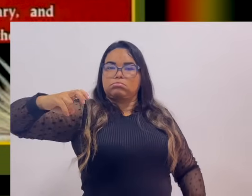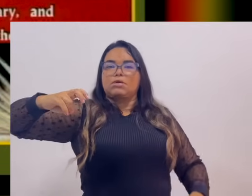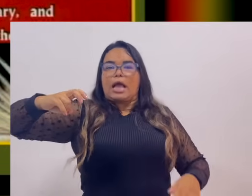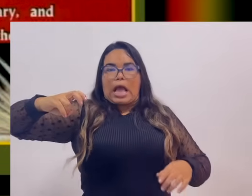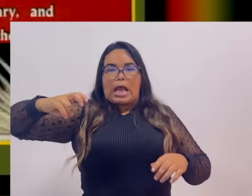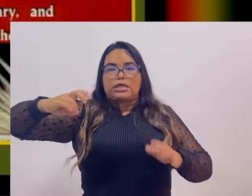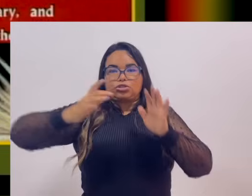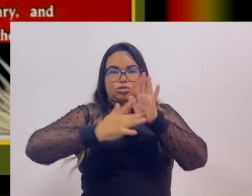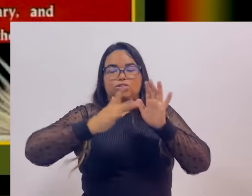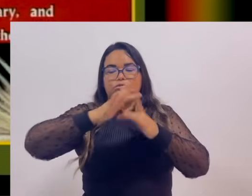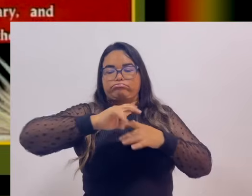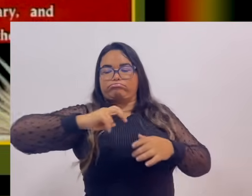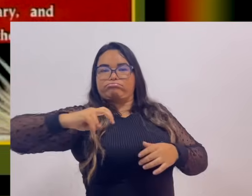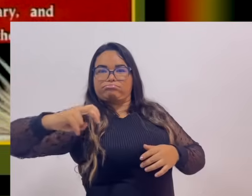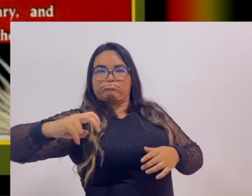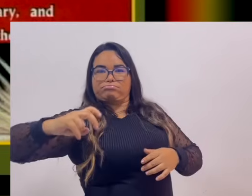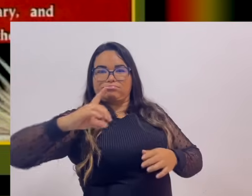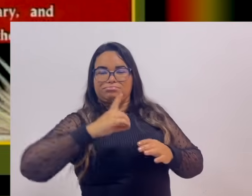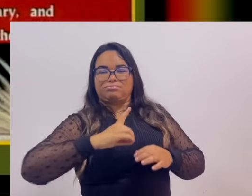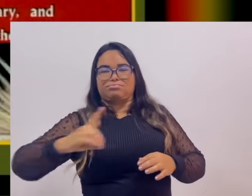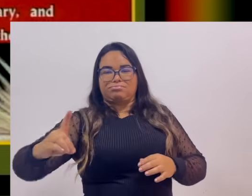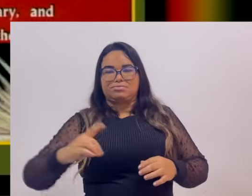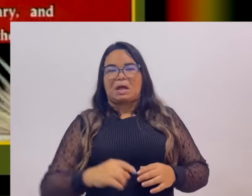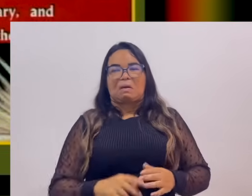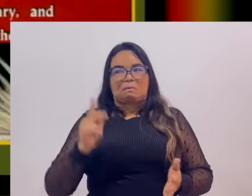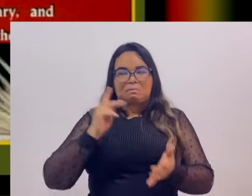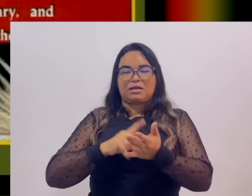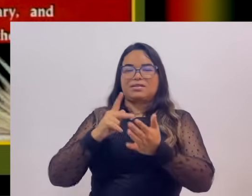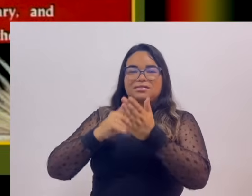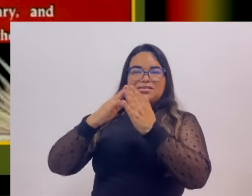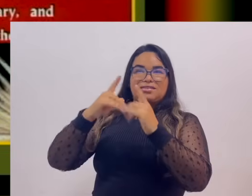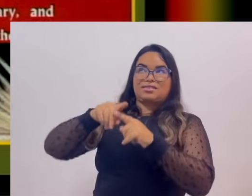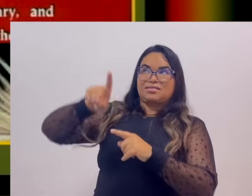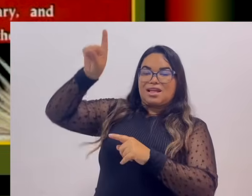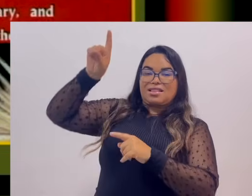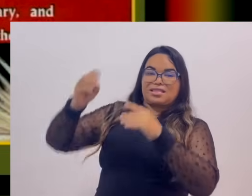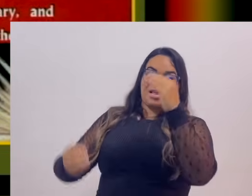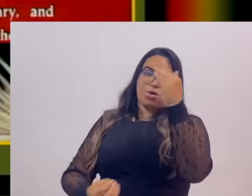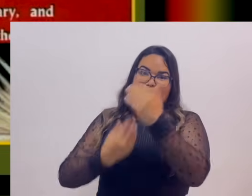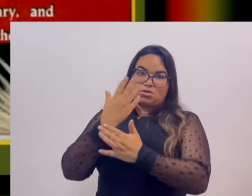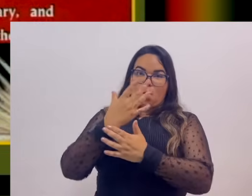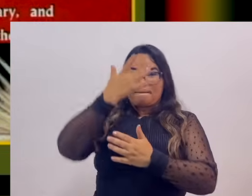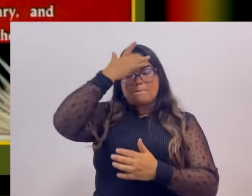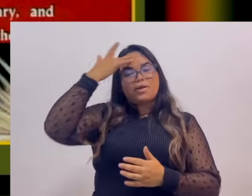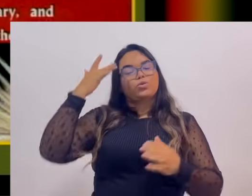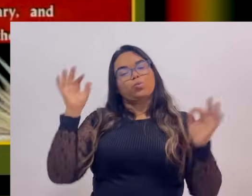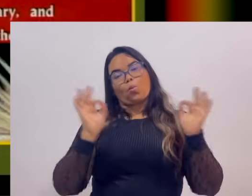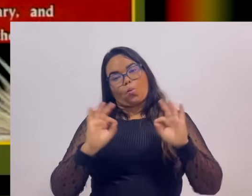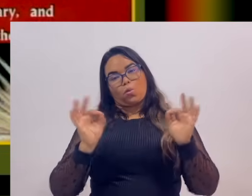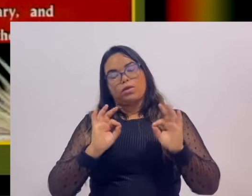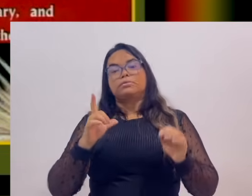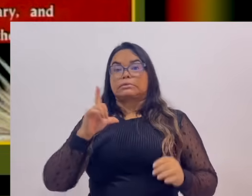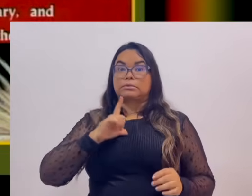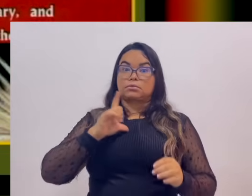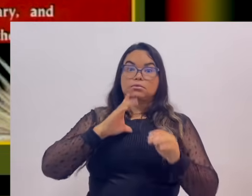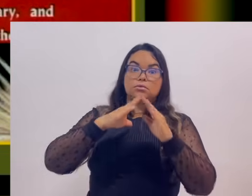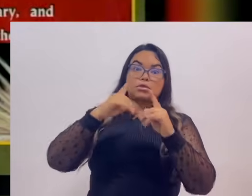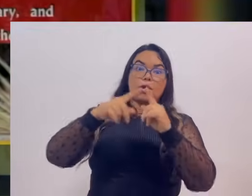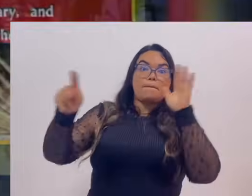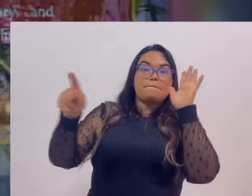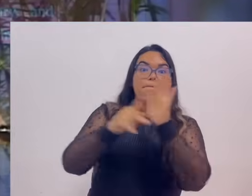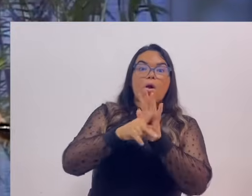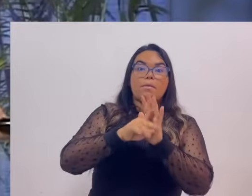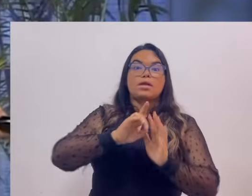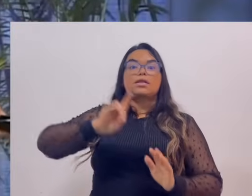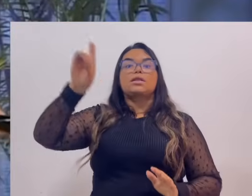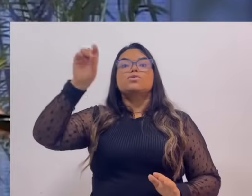assim que está assentado à destra do trono ministro do tabernáculo do verdadeiro santuário que